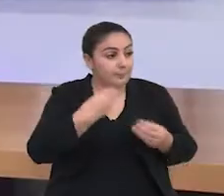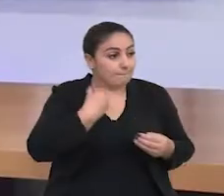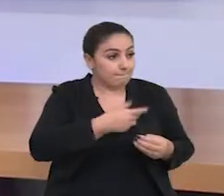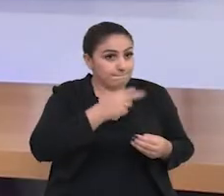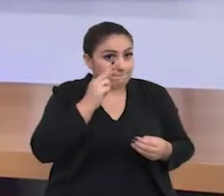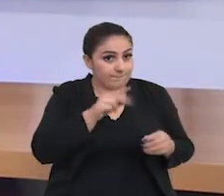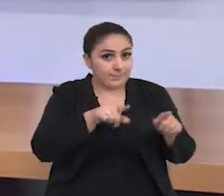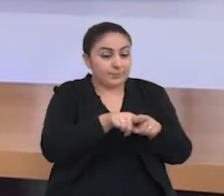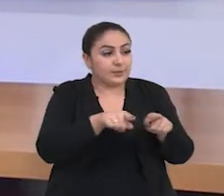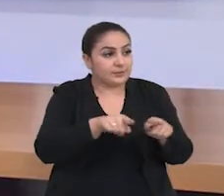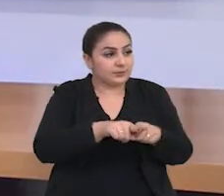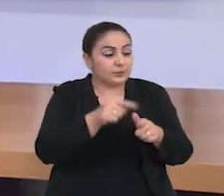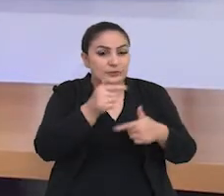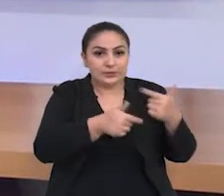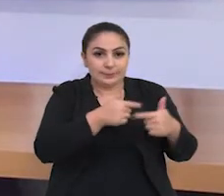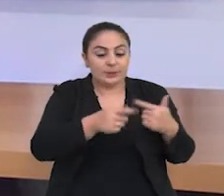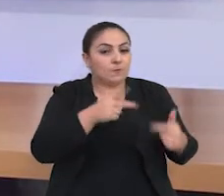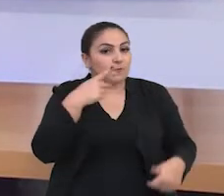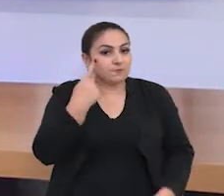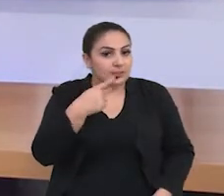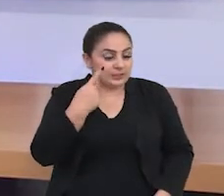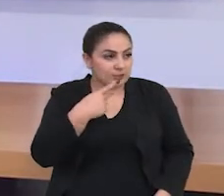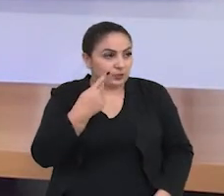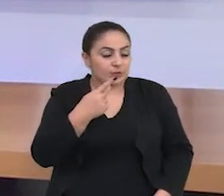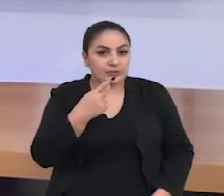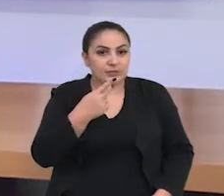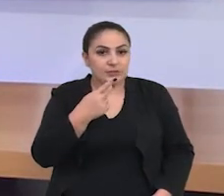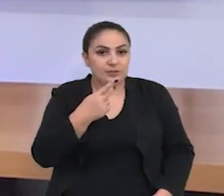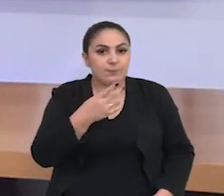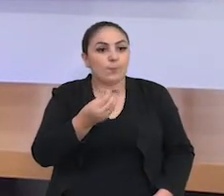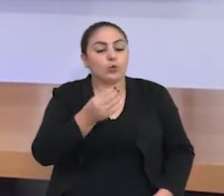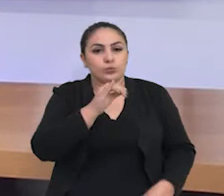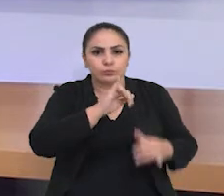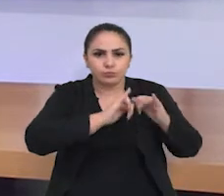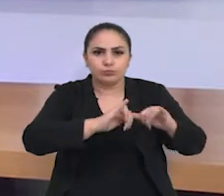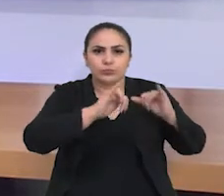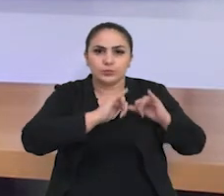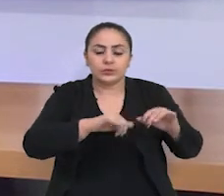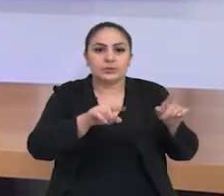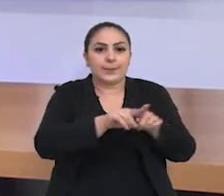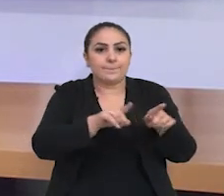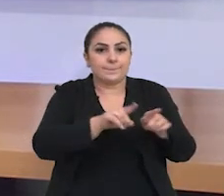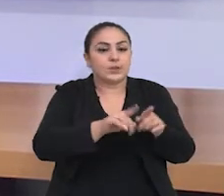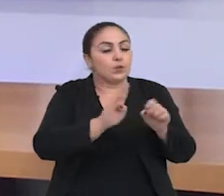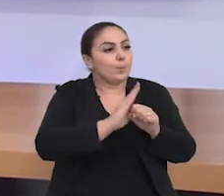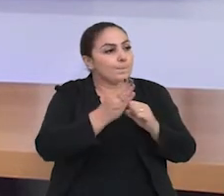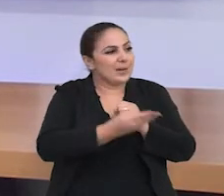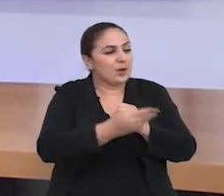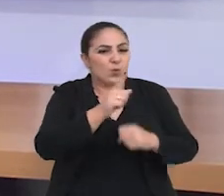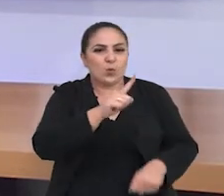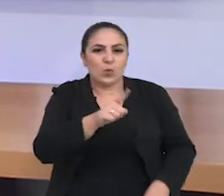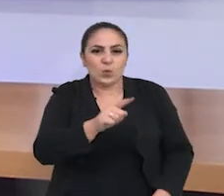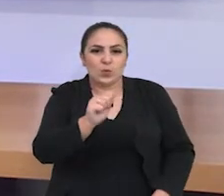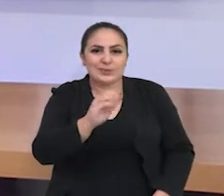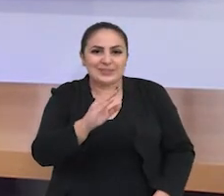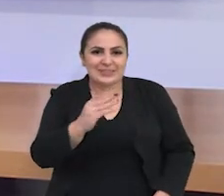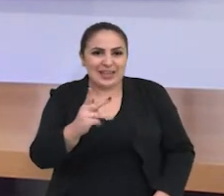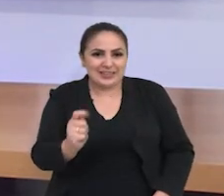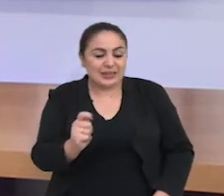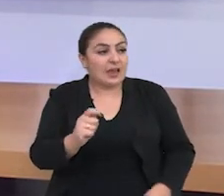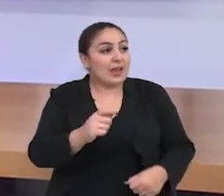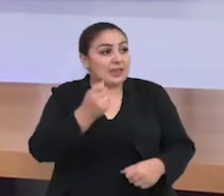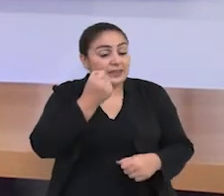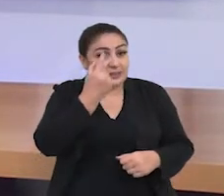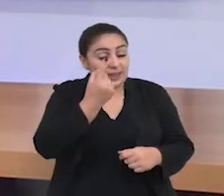Como a gente viu, então, o trabalho do vereador é extremamente divulgado lá no bairro Záquia. E a